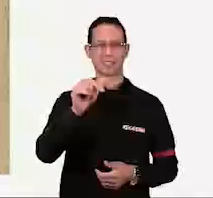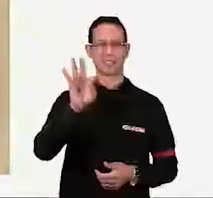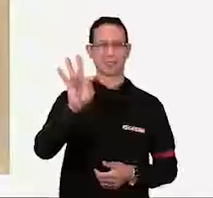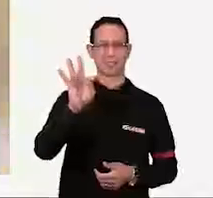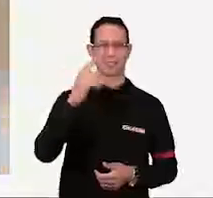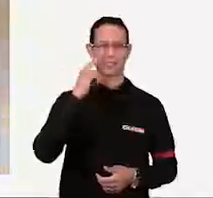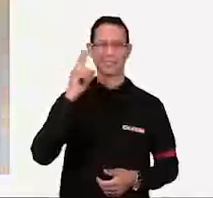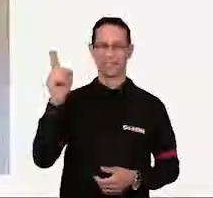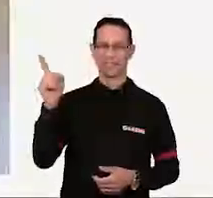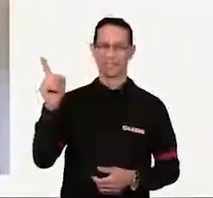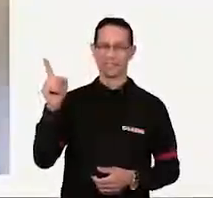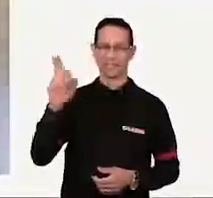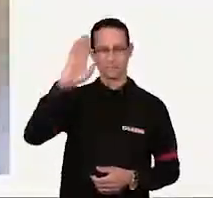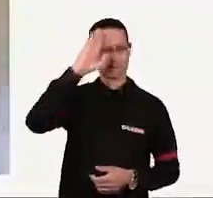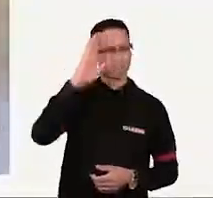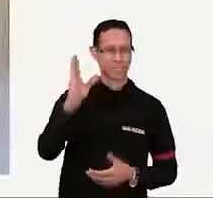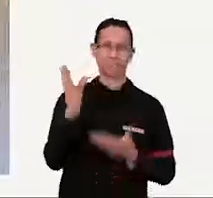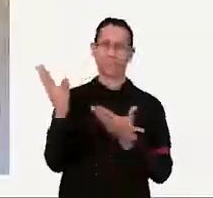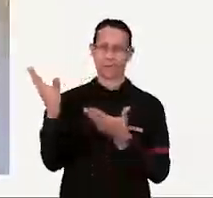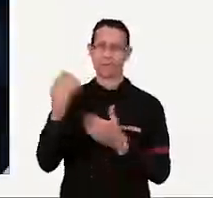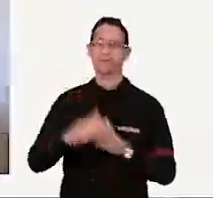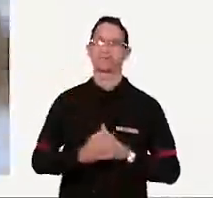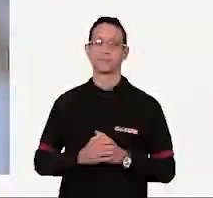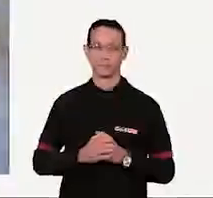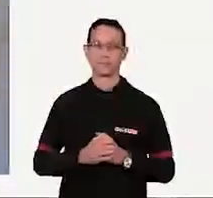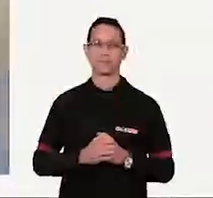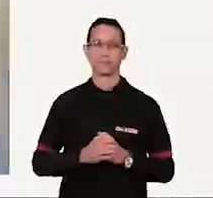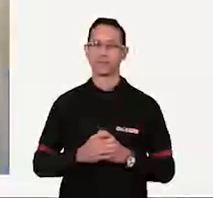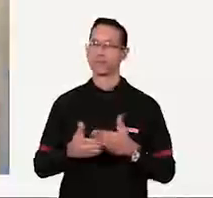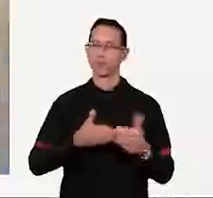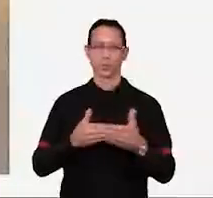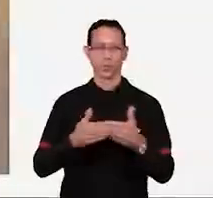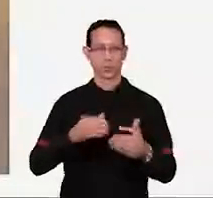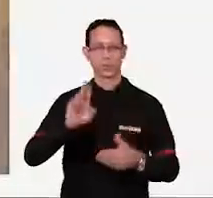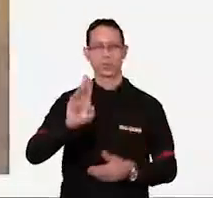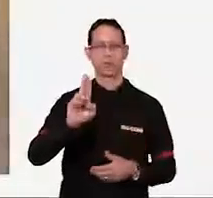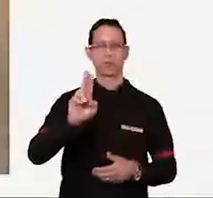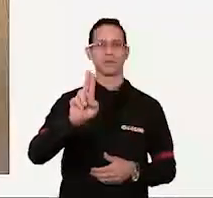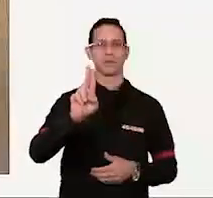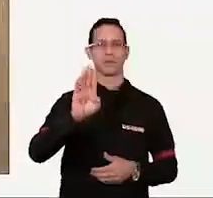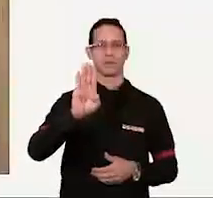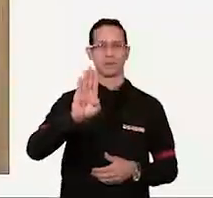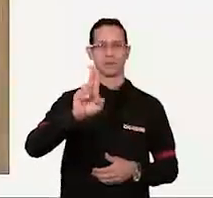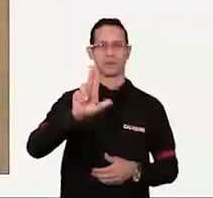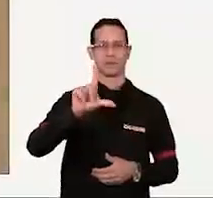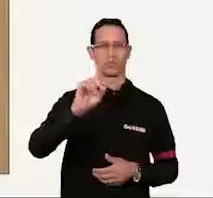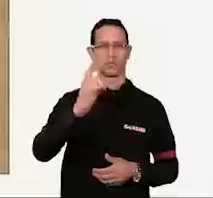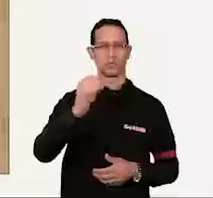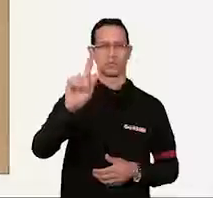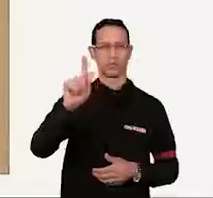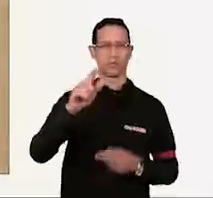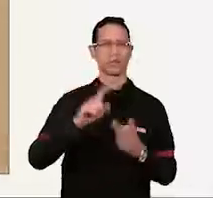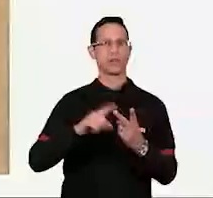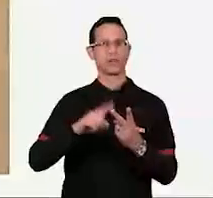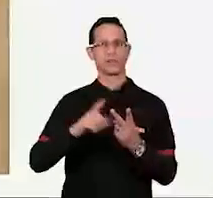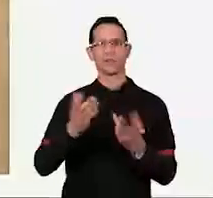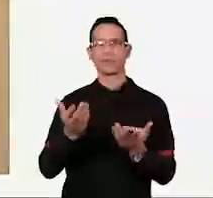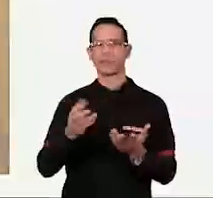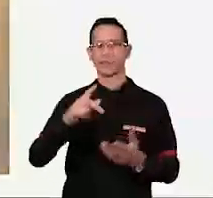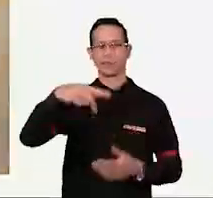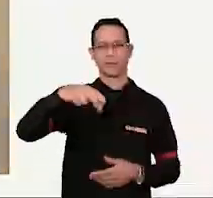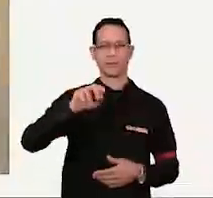que a gente vê nesses animais, né? Seja ou o bulldog ou o pug, sempre com a cabeça torta. Às vezes é